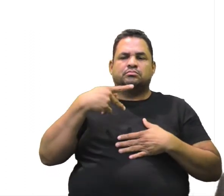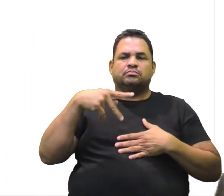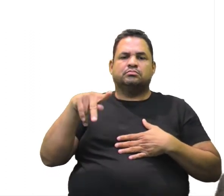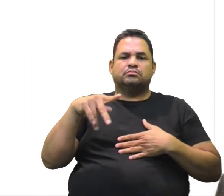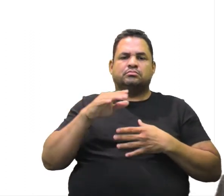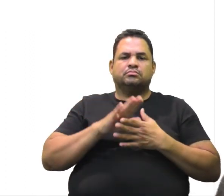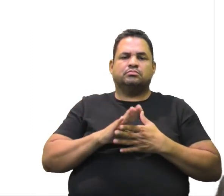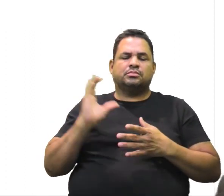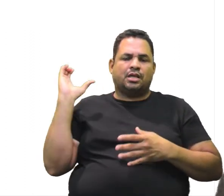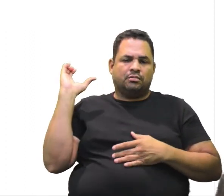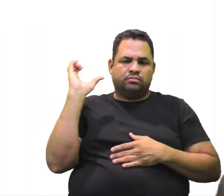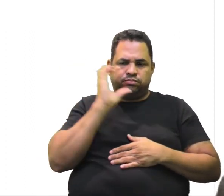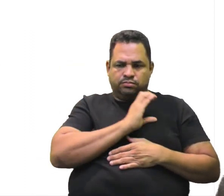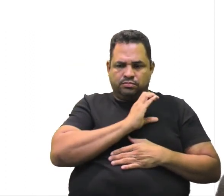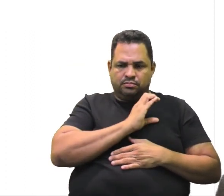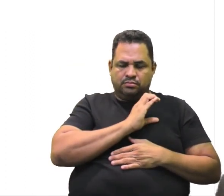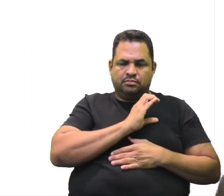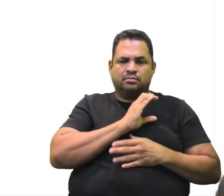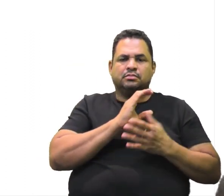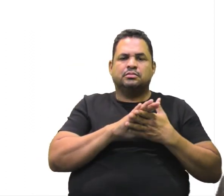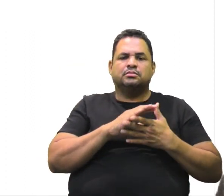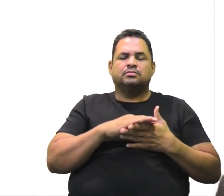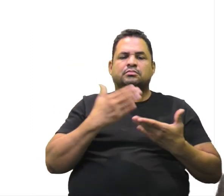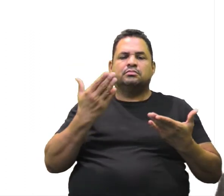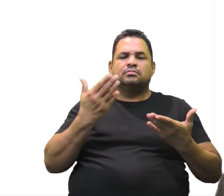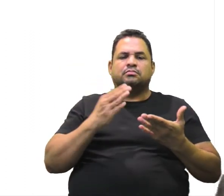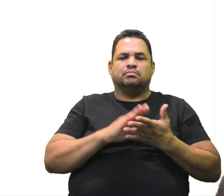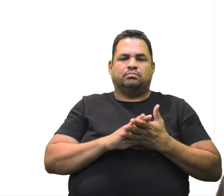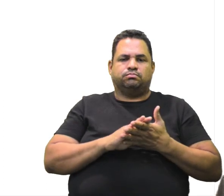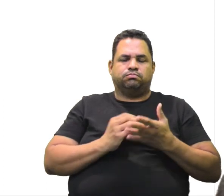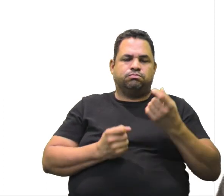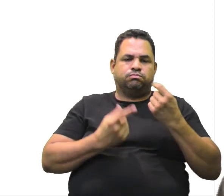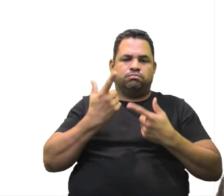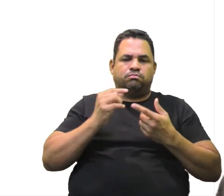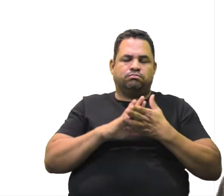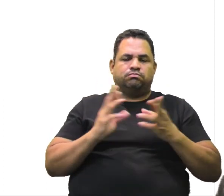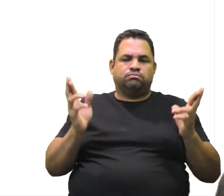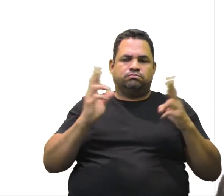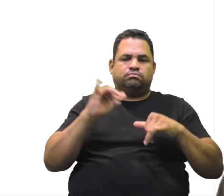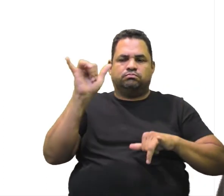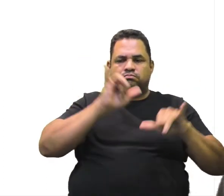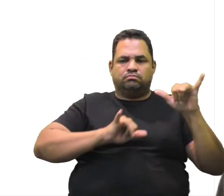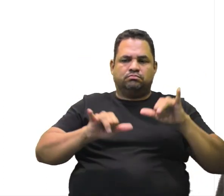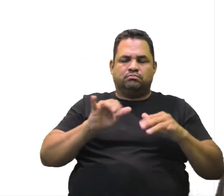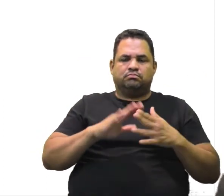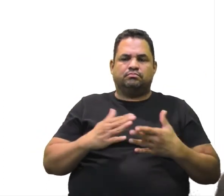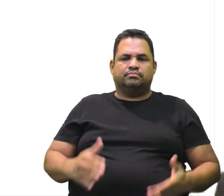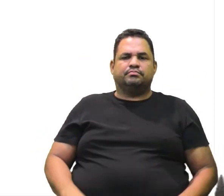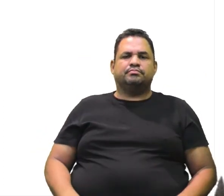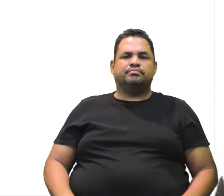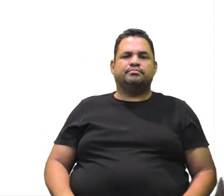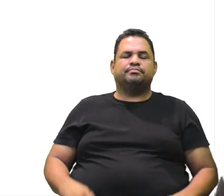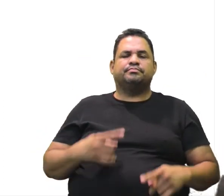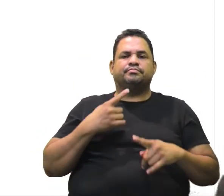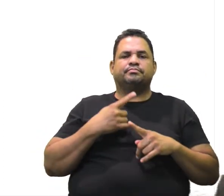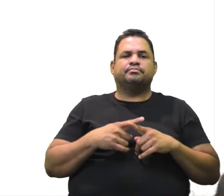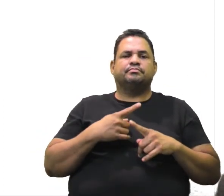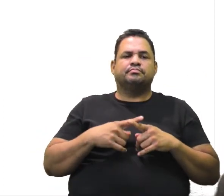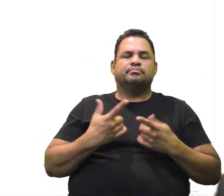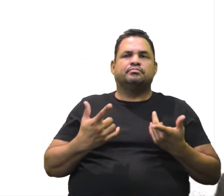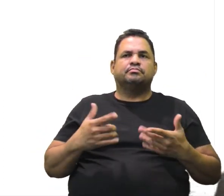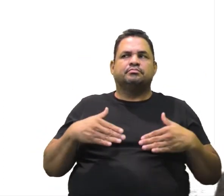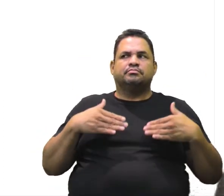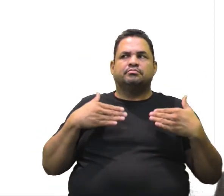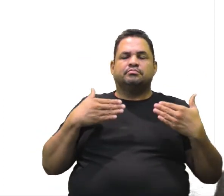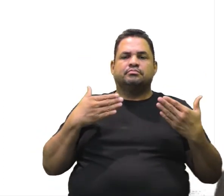para acelerar a velocidade de algumas reações químicas. Então, por que muitas